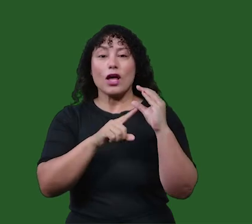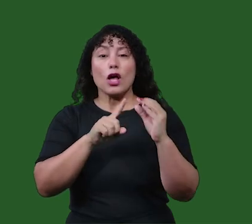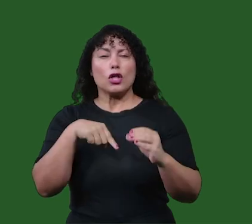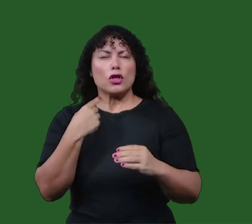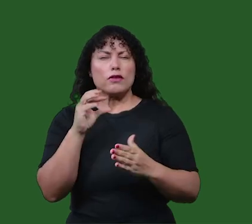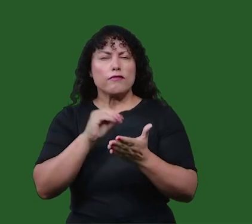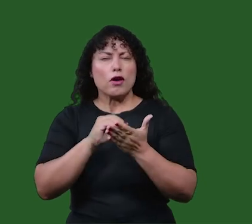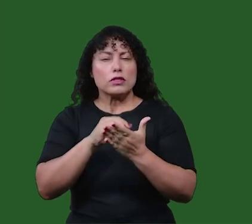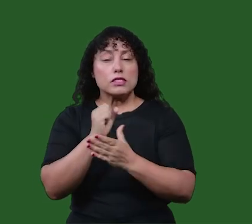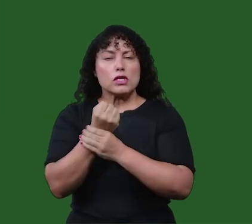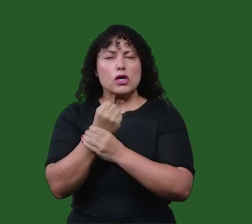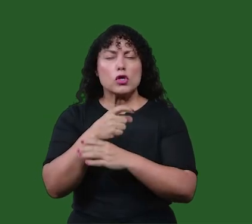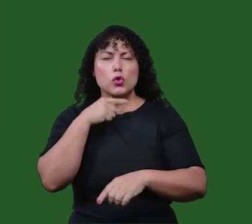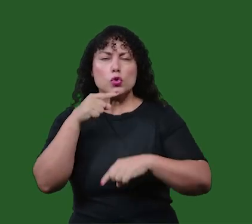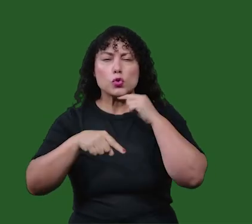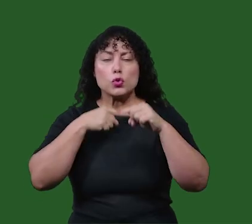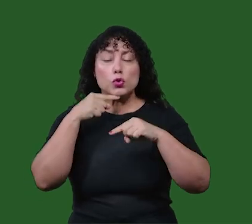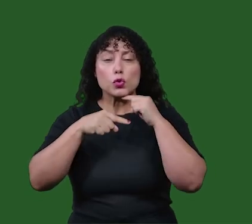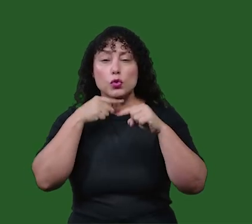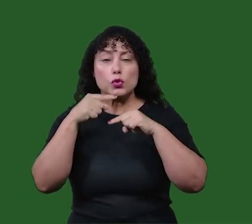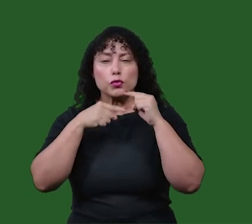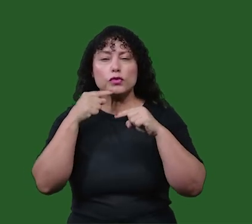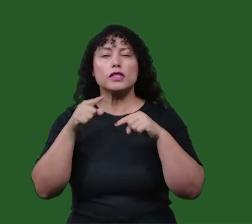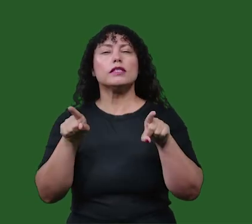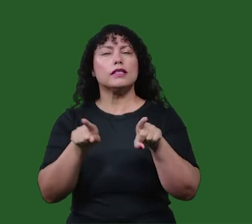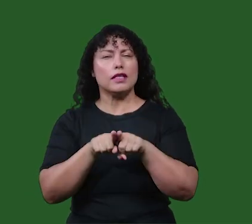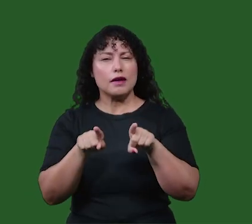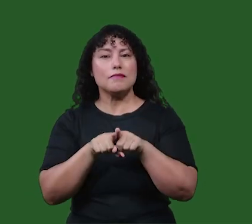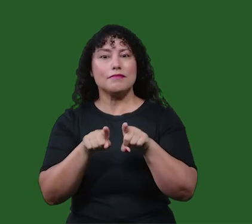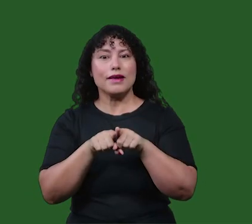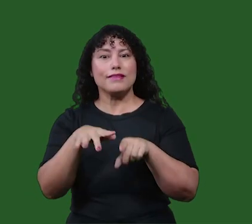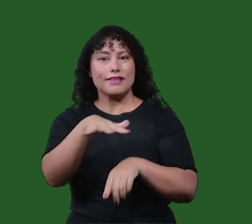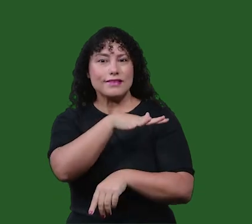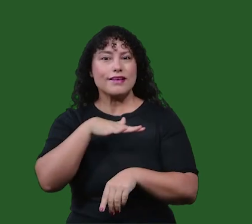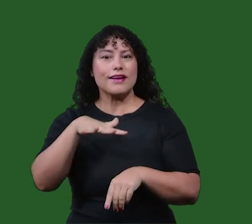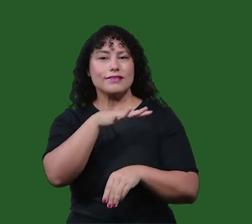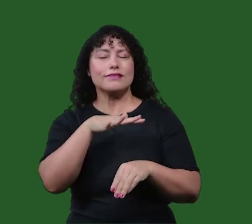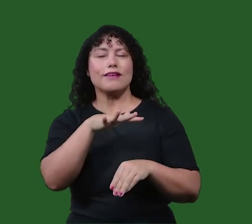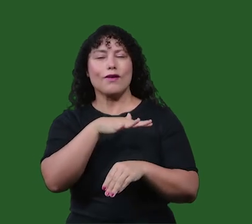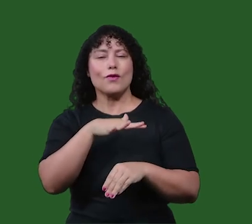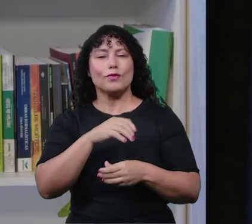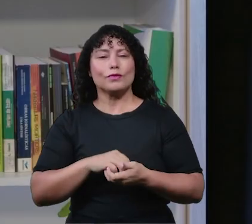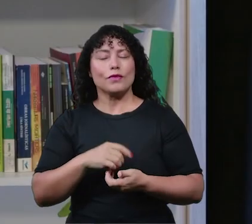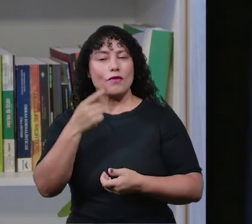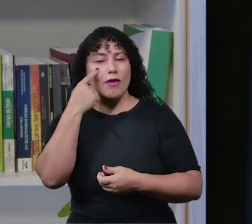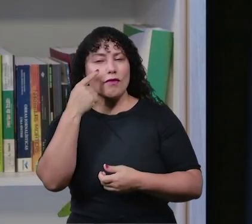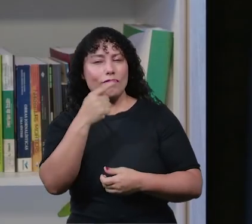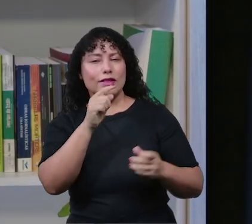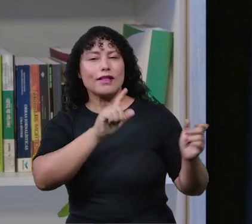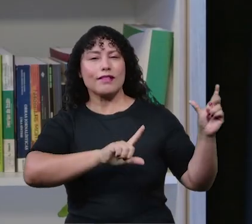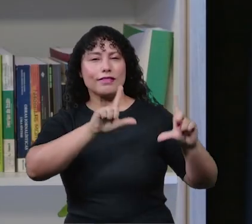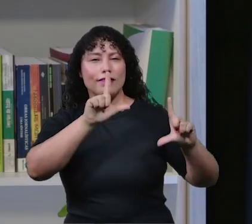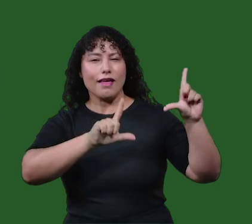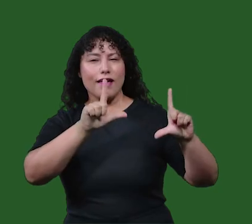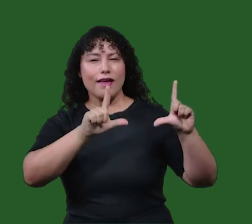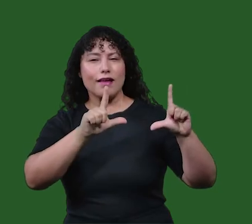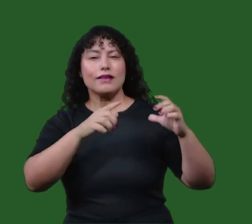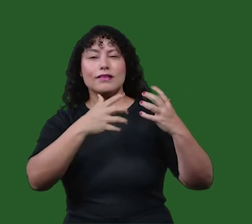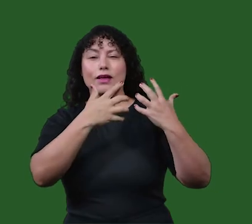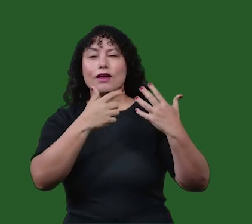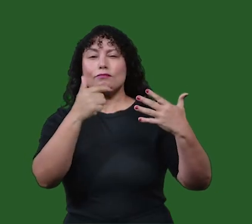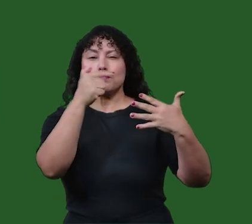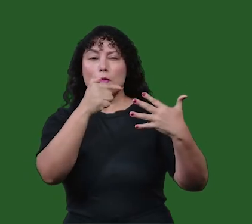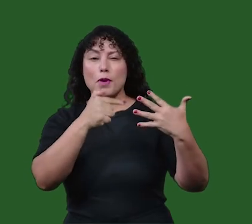As nossas inseguranças, as nossas incertezas também passam por essa região. Então, dá uma olhada na tela,